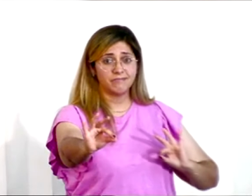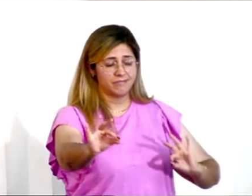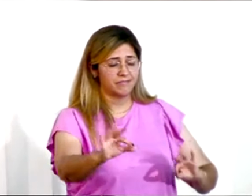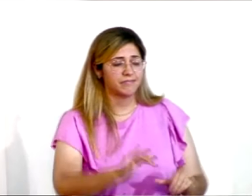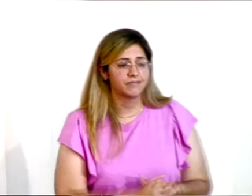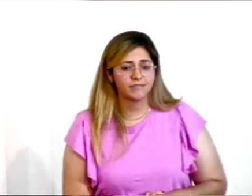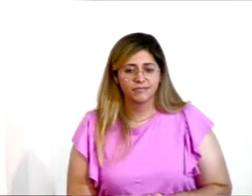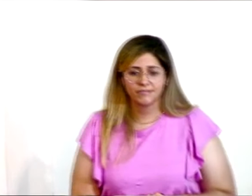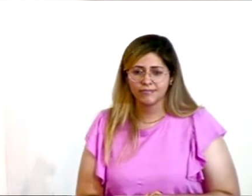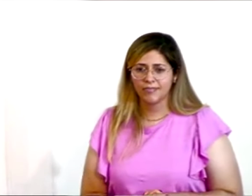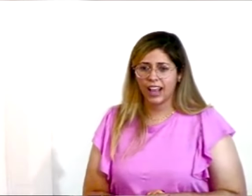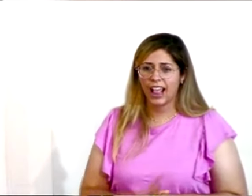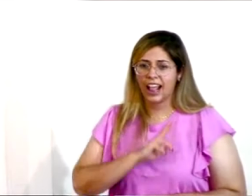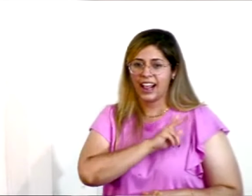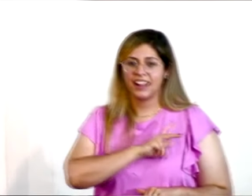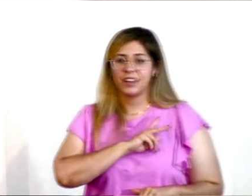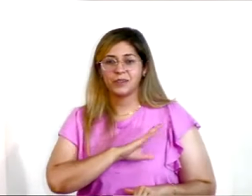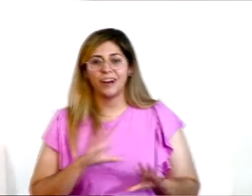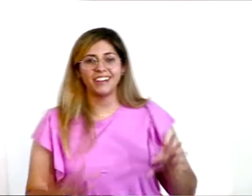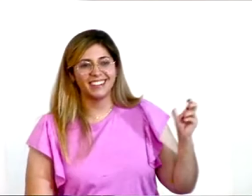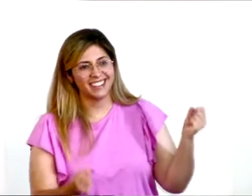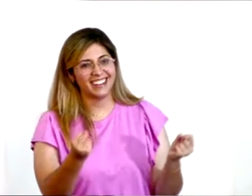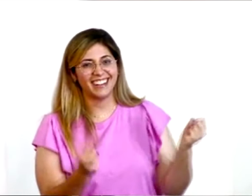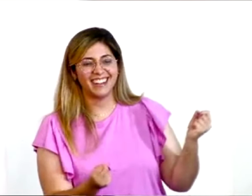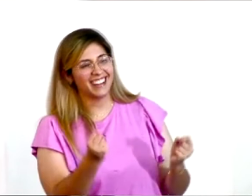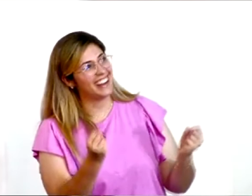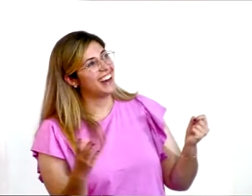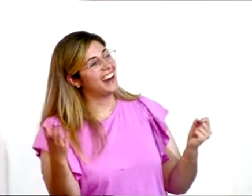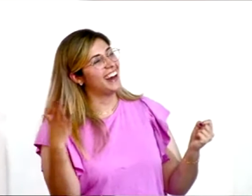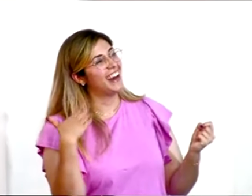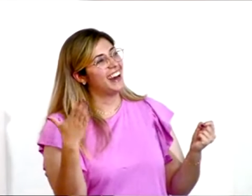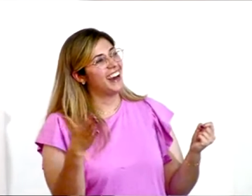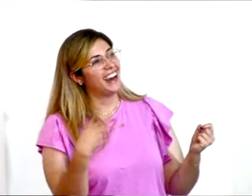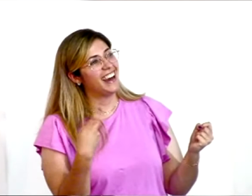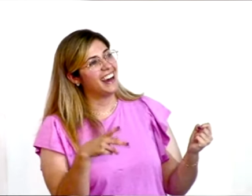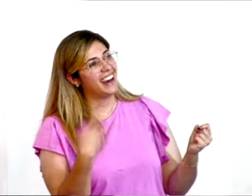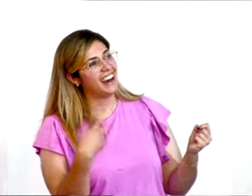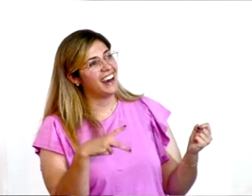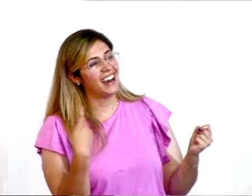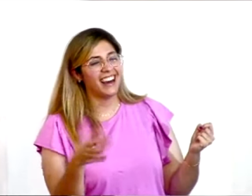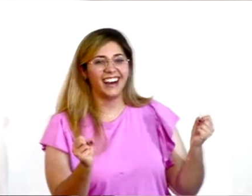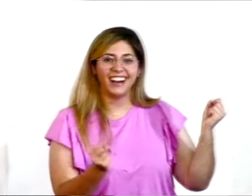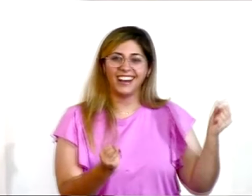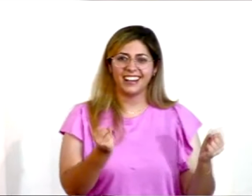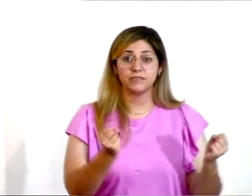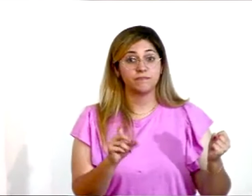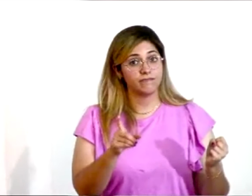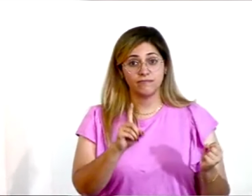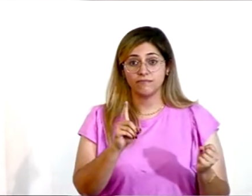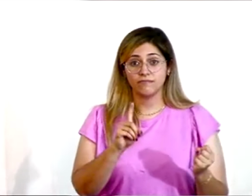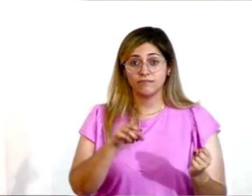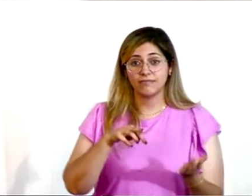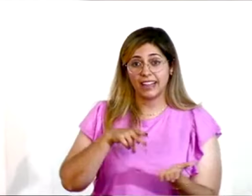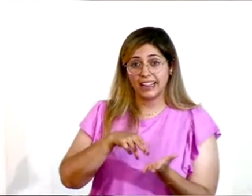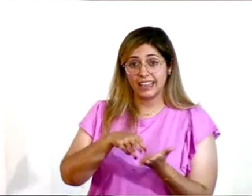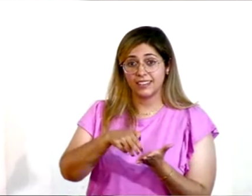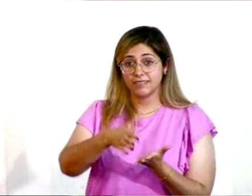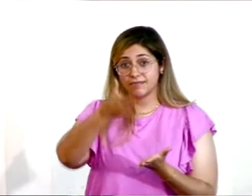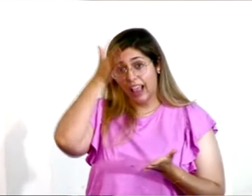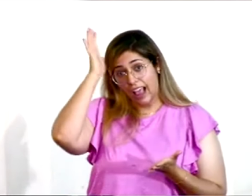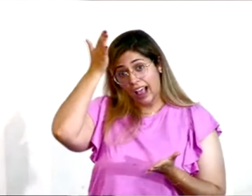não se fazia dentro de um carro com ar-condicionado, isso se fazia a pé, normalmente. A